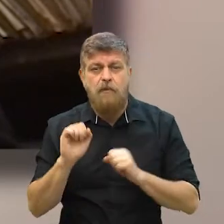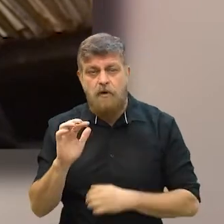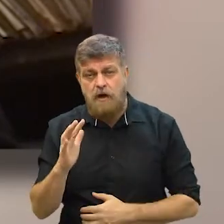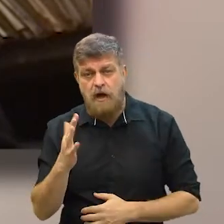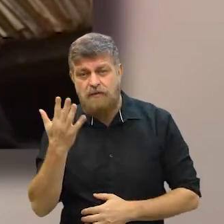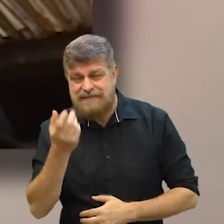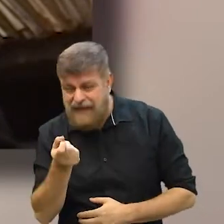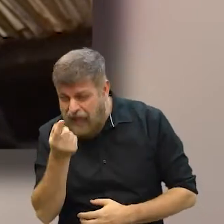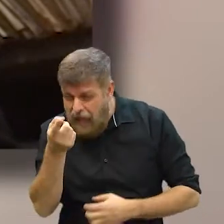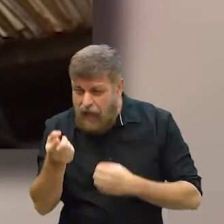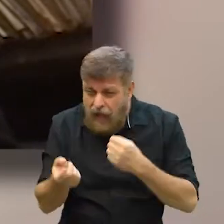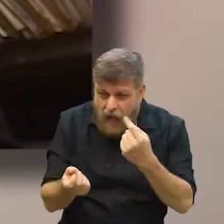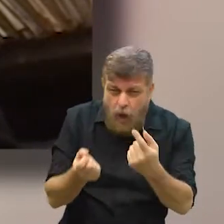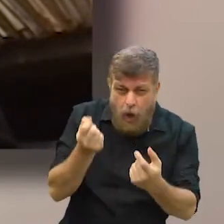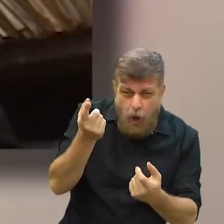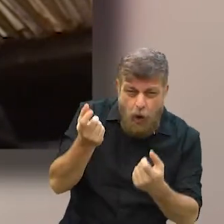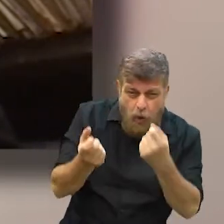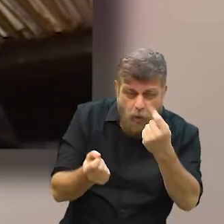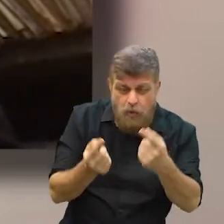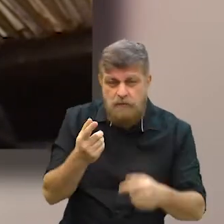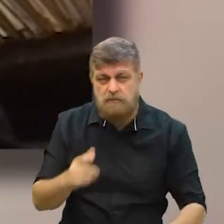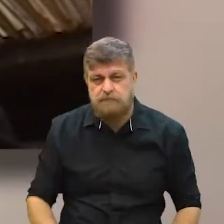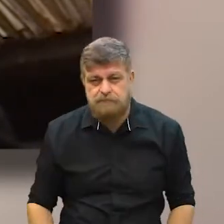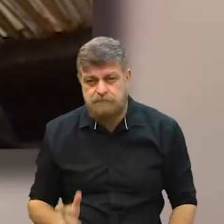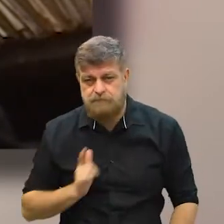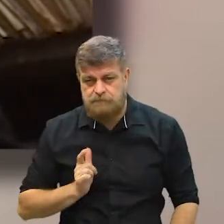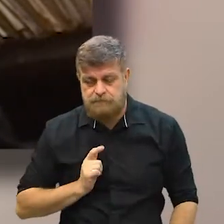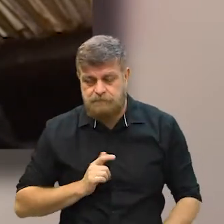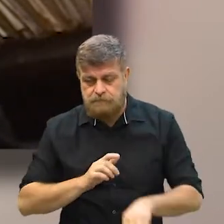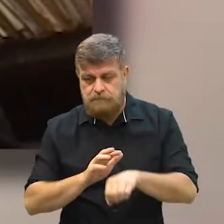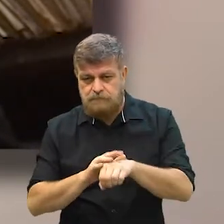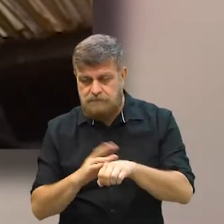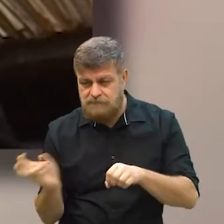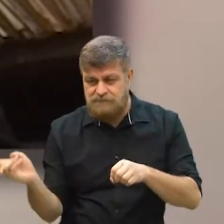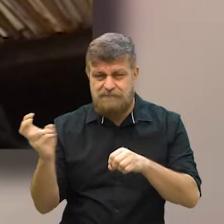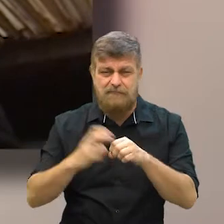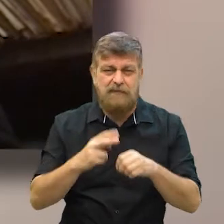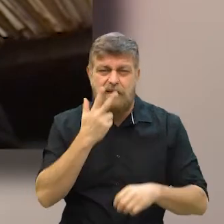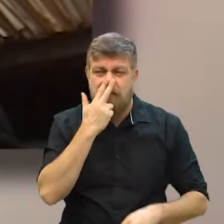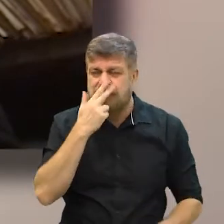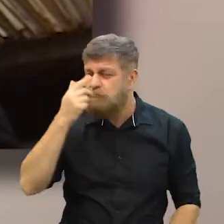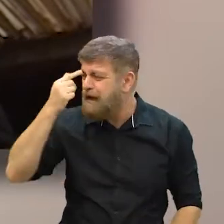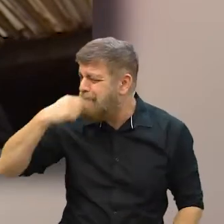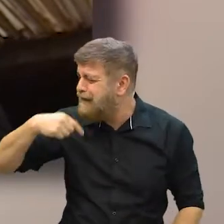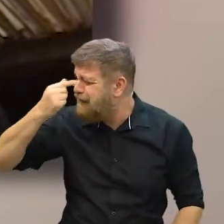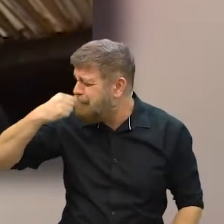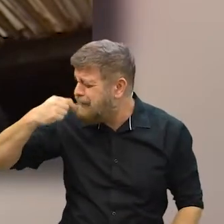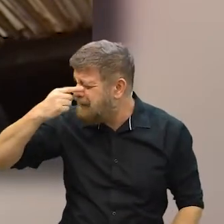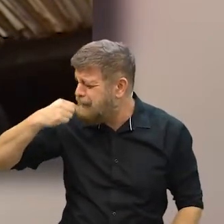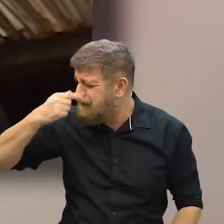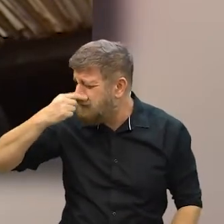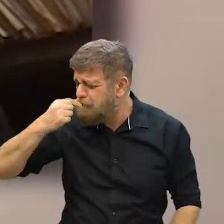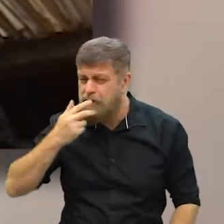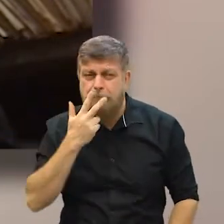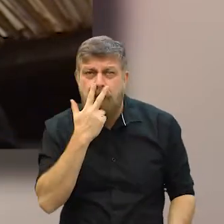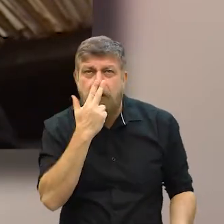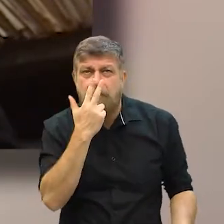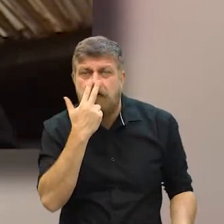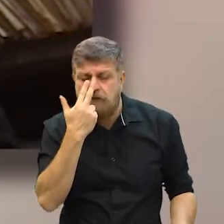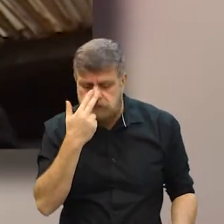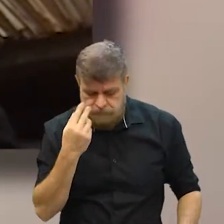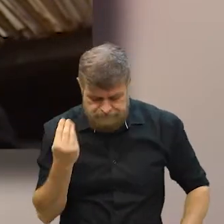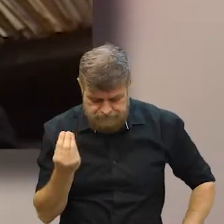Pode haver, em alguns casos, uma infecção que parece uma gripe, que parece uma